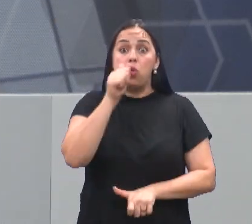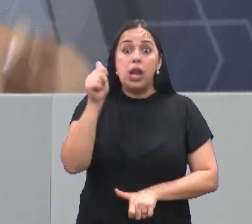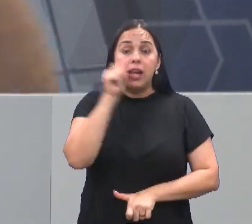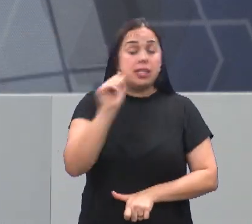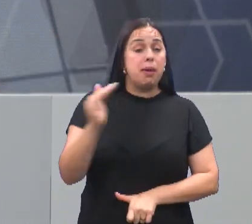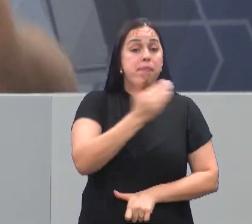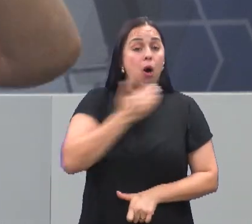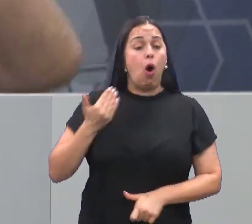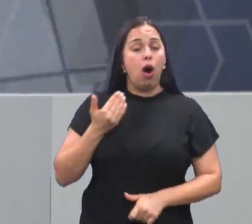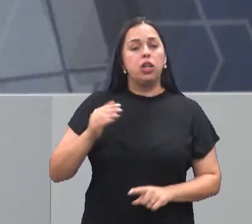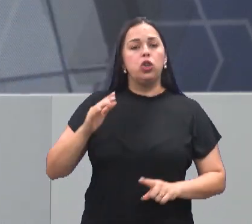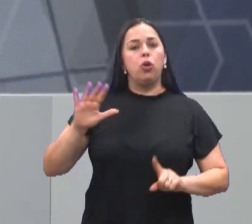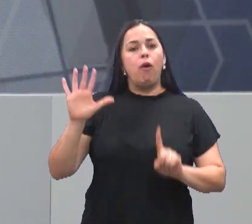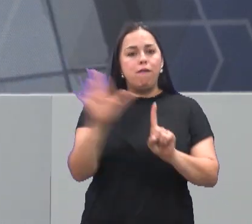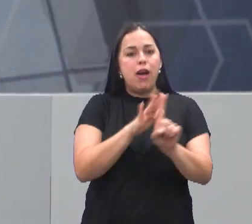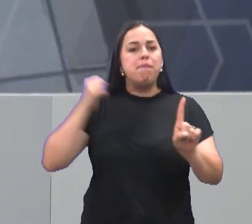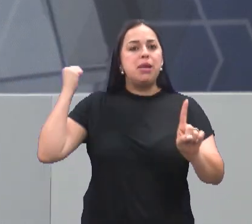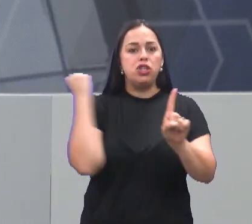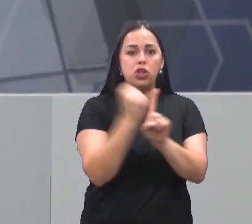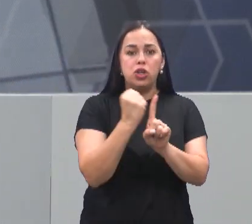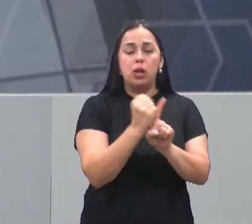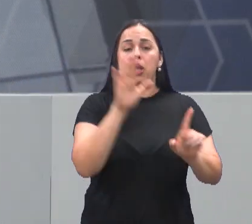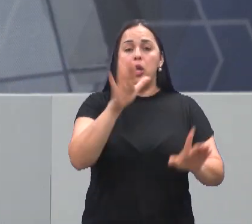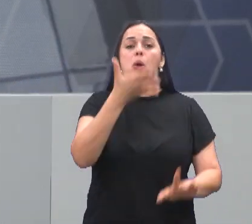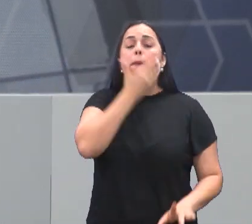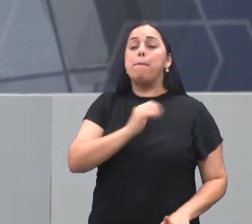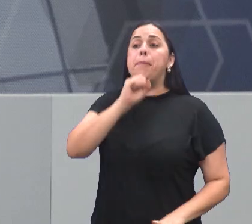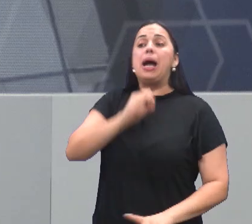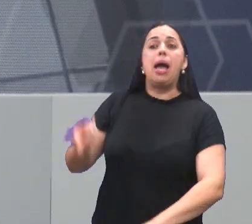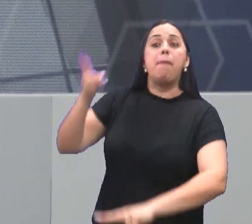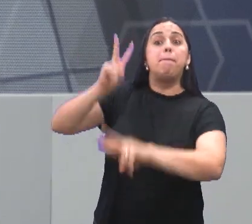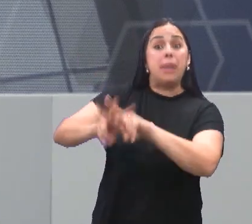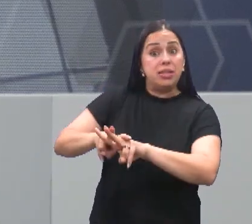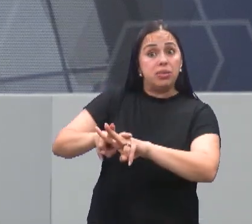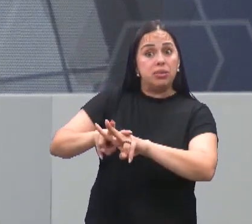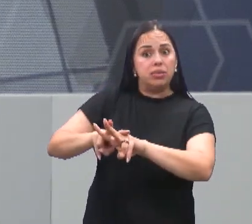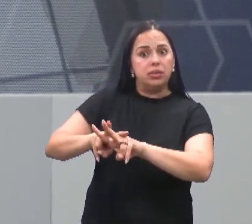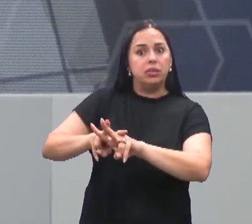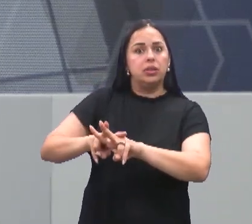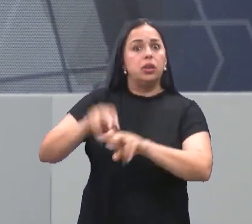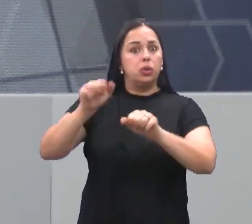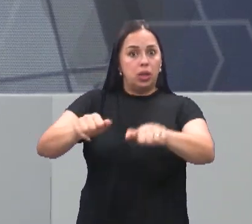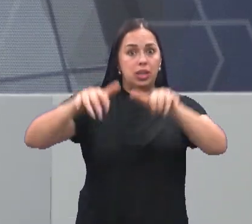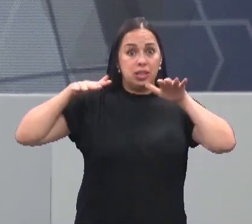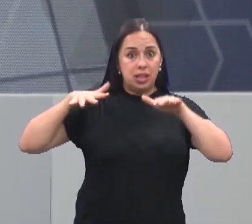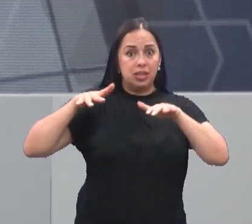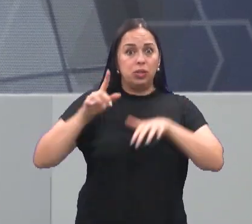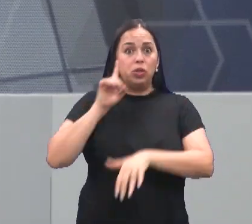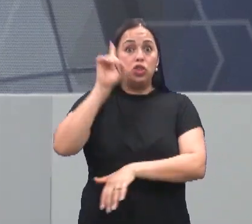assassinadas e os pais são presos. A audiência pública do 8 de março de